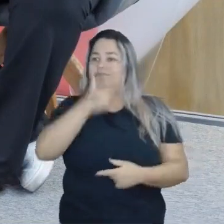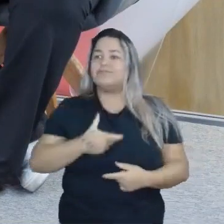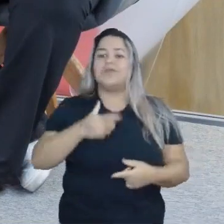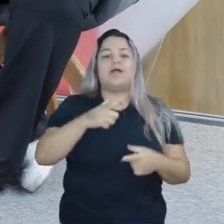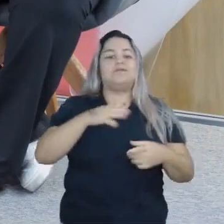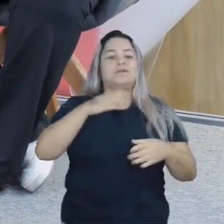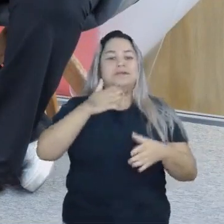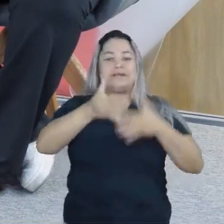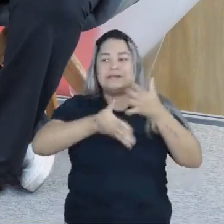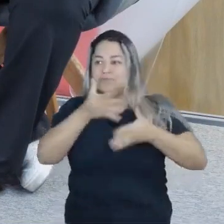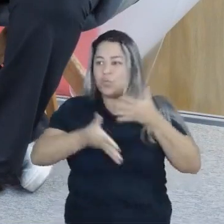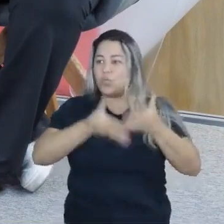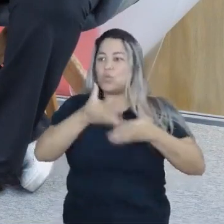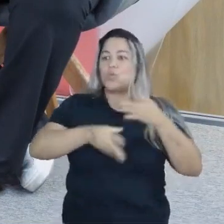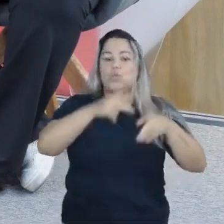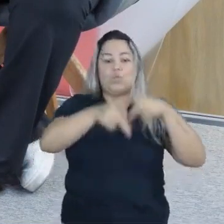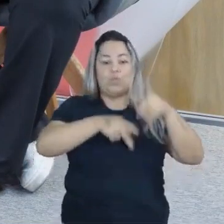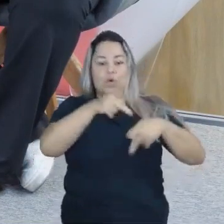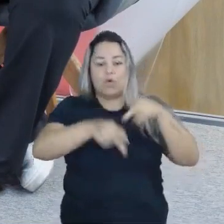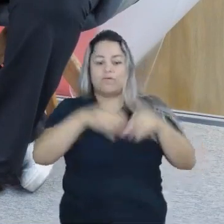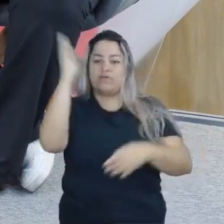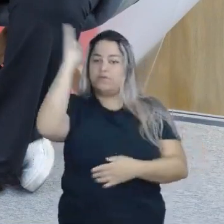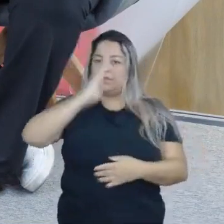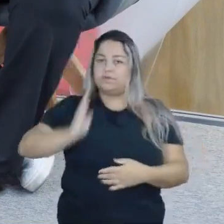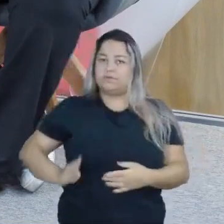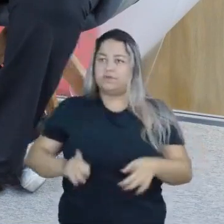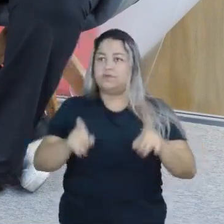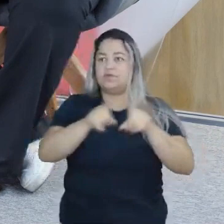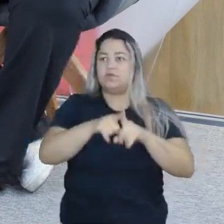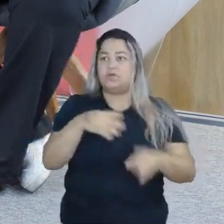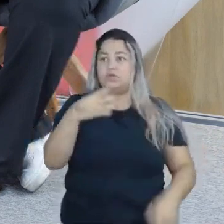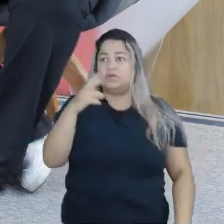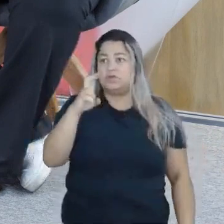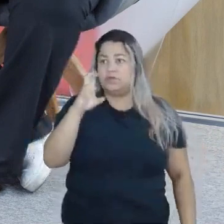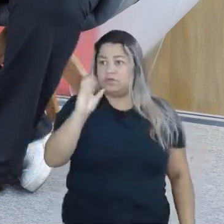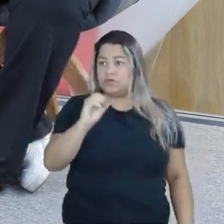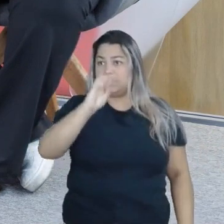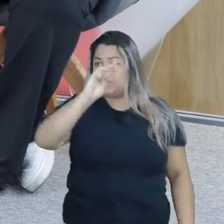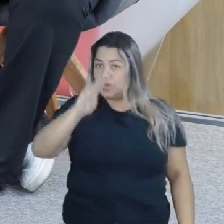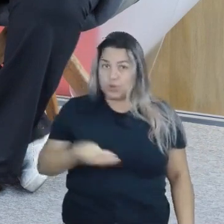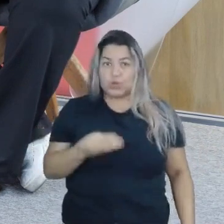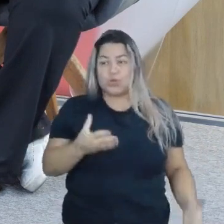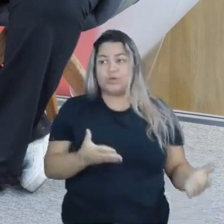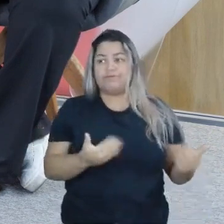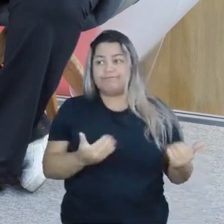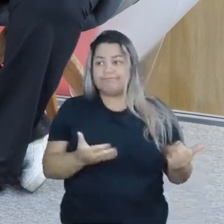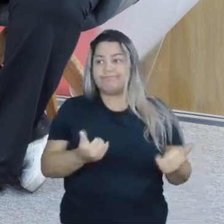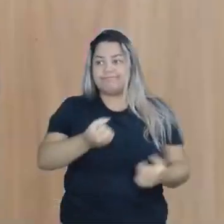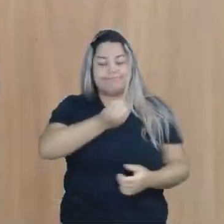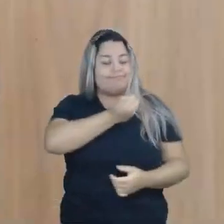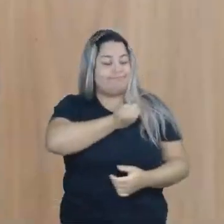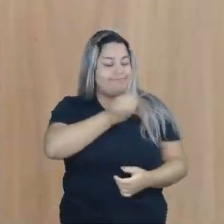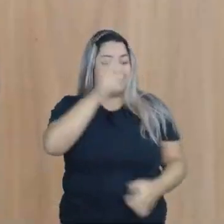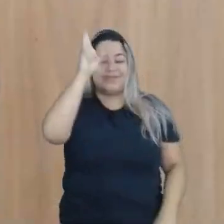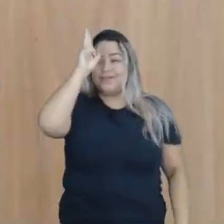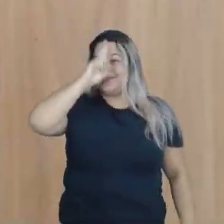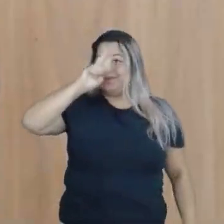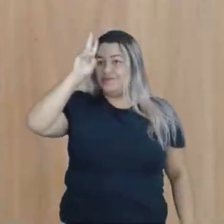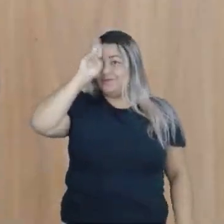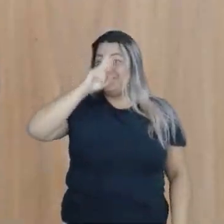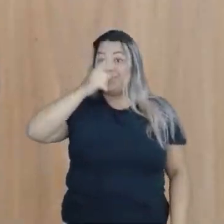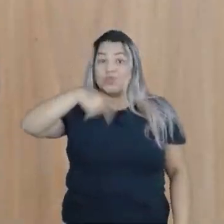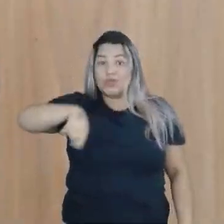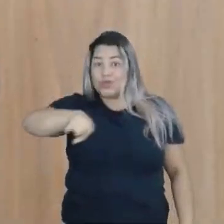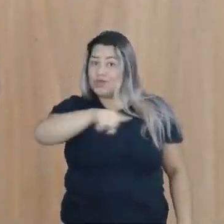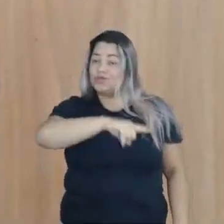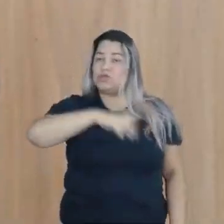vez do povo brasileiro. E esse povo é composto quase que por 50 milhões de jovens. É o maior número de jovens da história do nosso